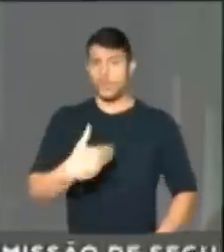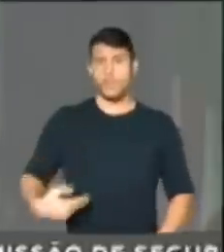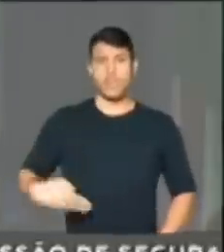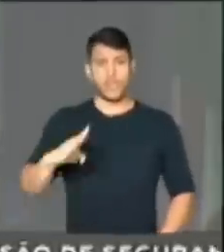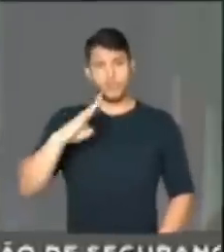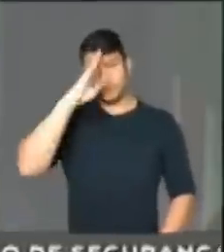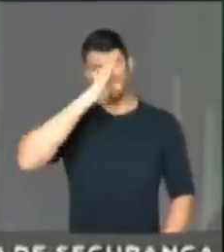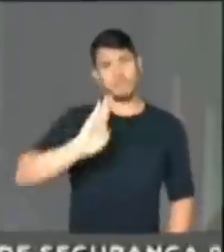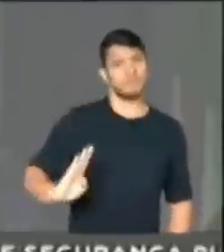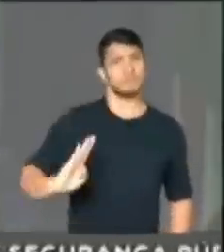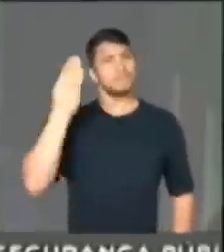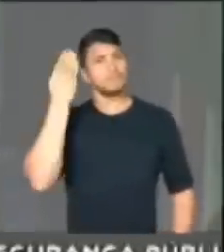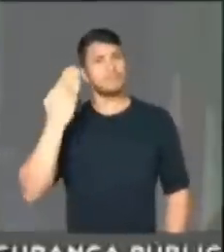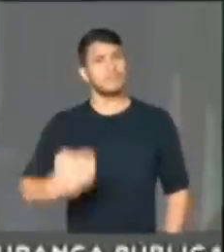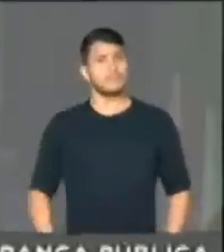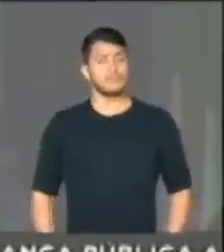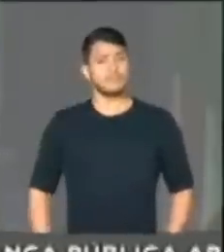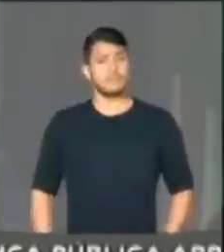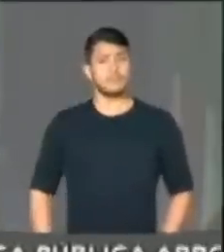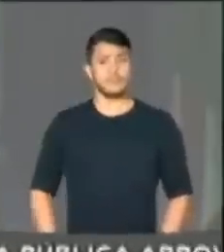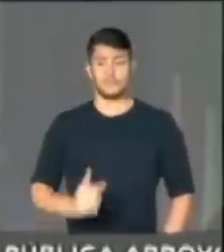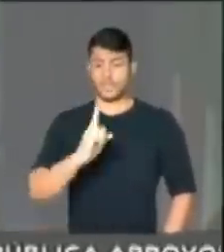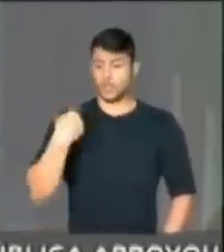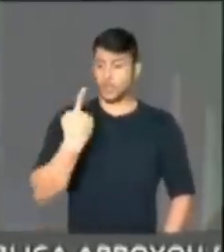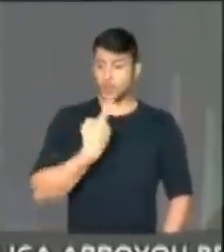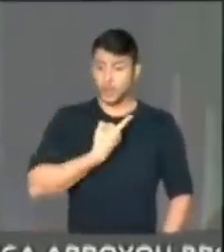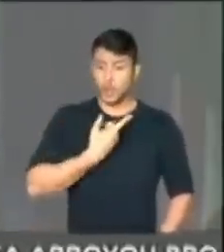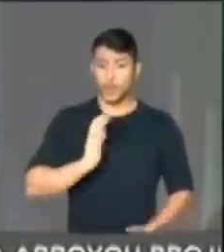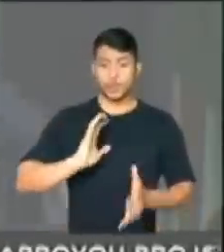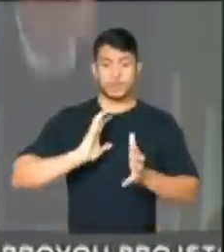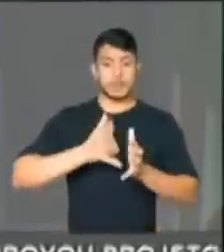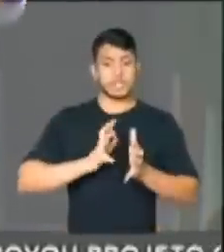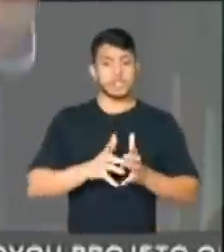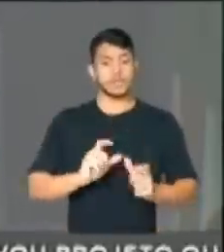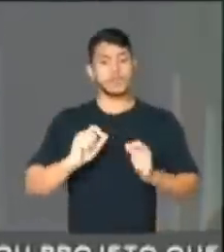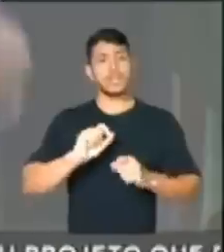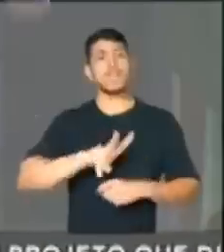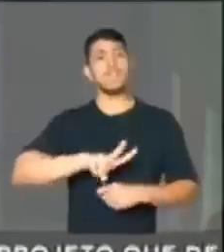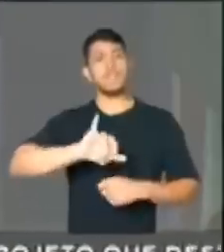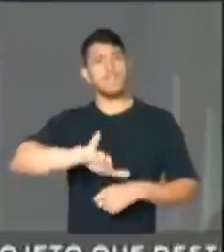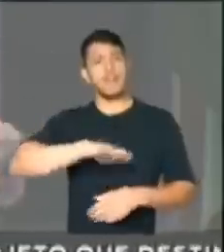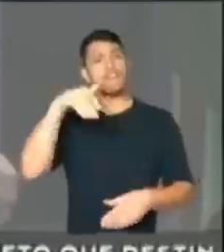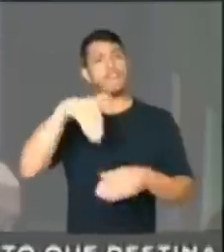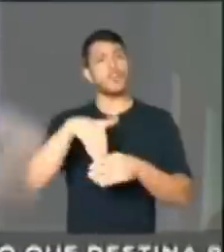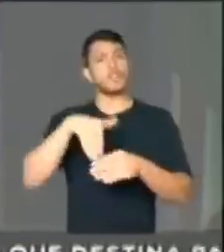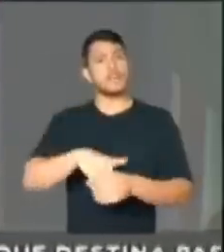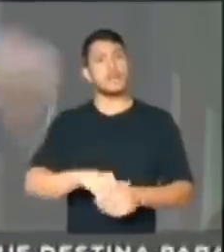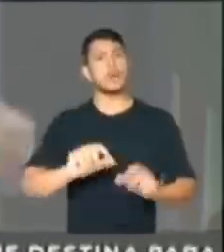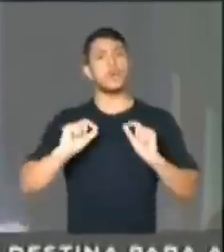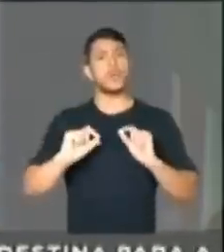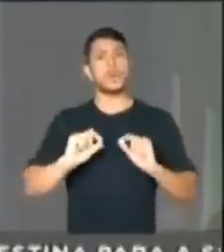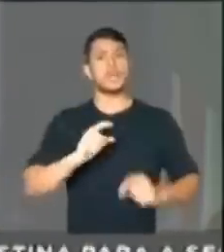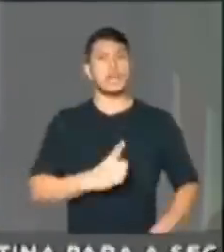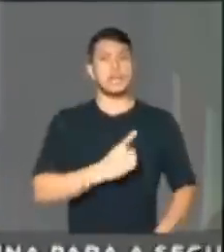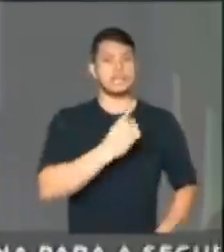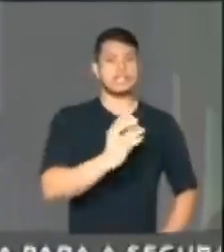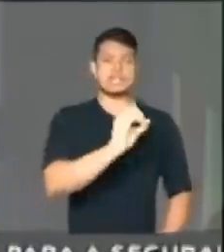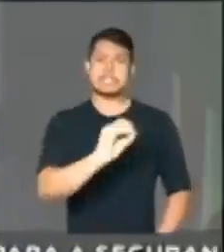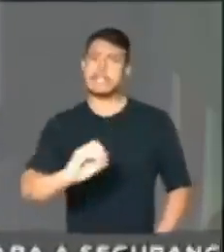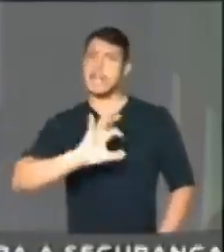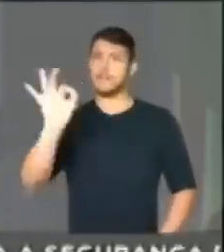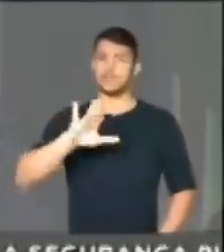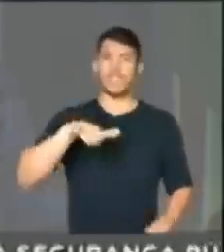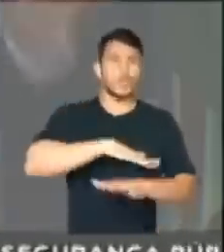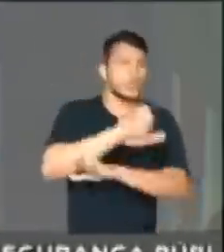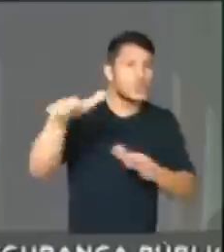Jair Bolsonaro. E a nossa bancada, deputado Zé Neto, vai votar 100% unida, toda